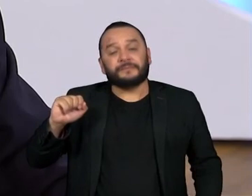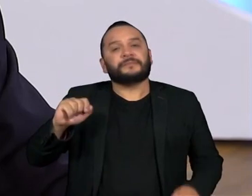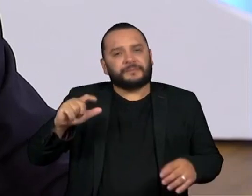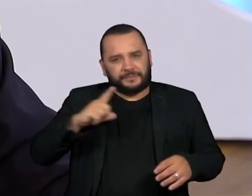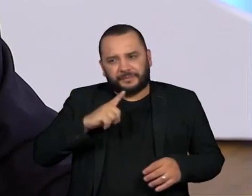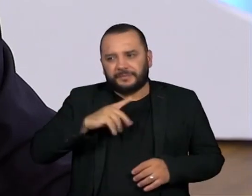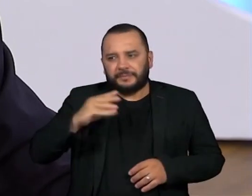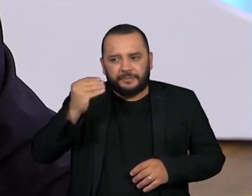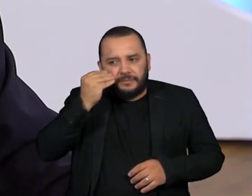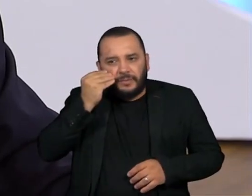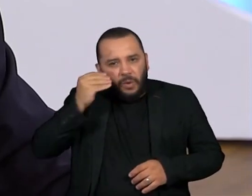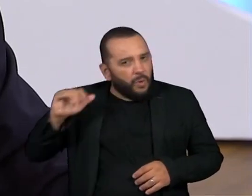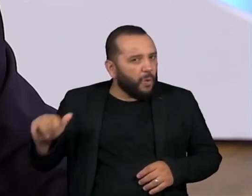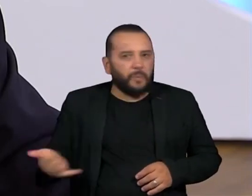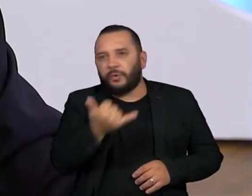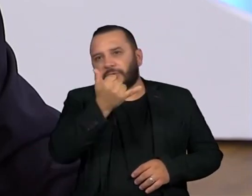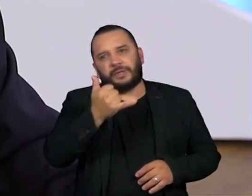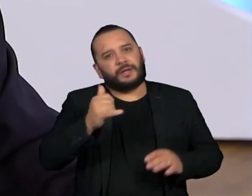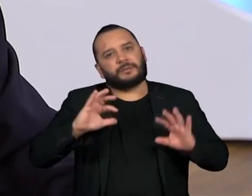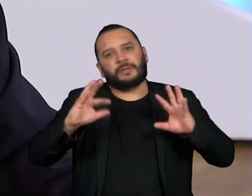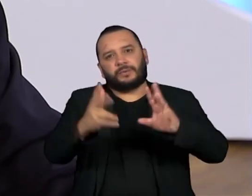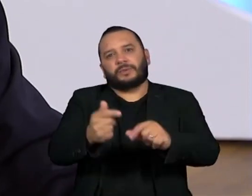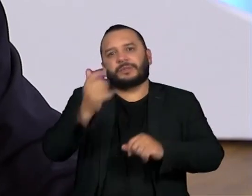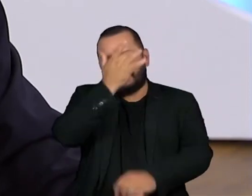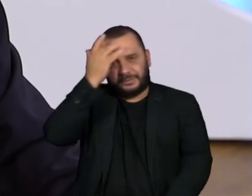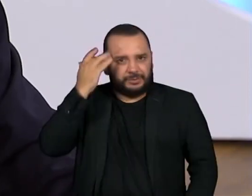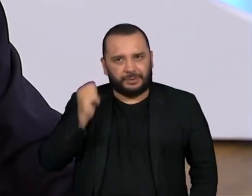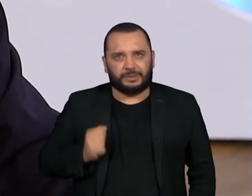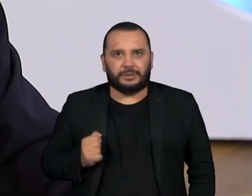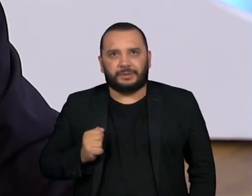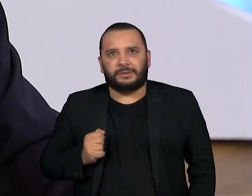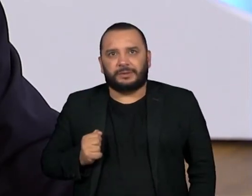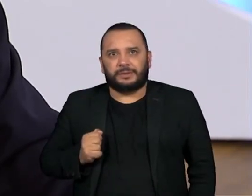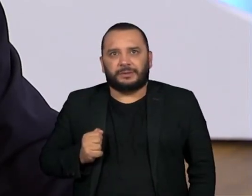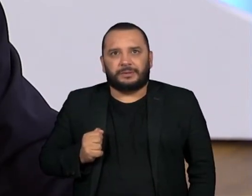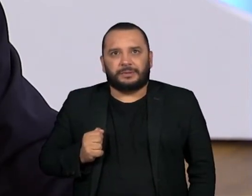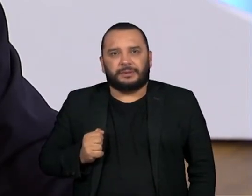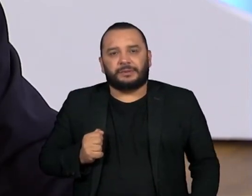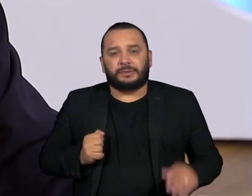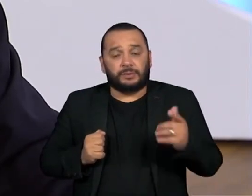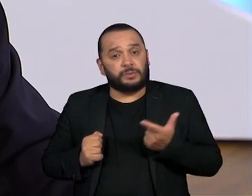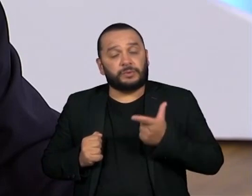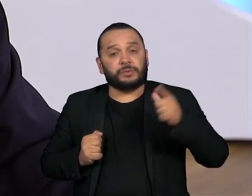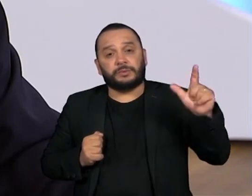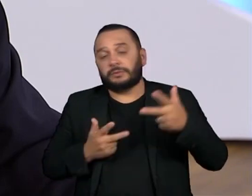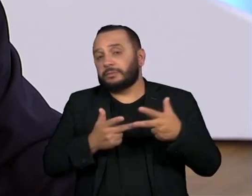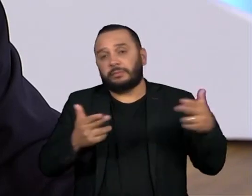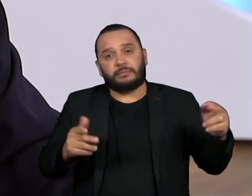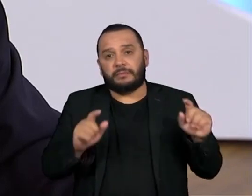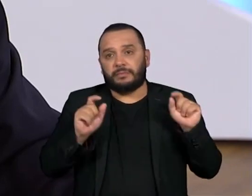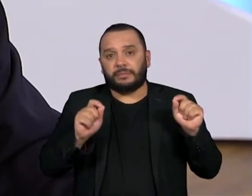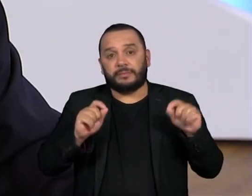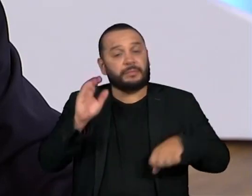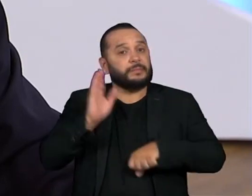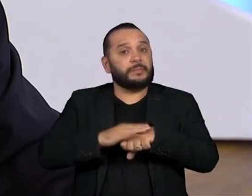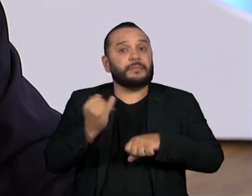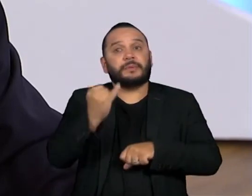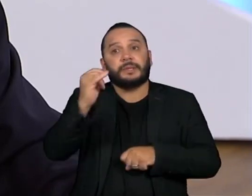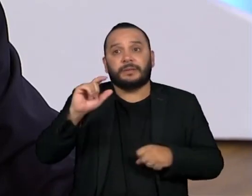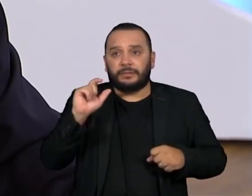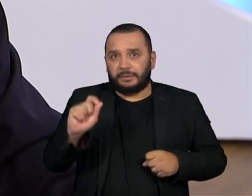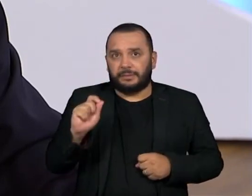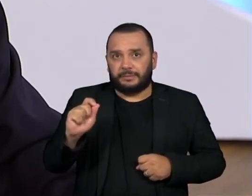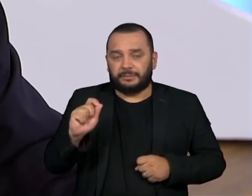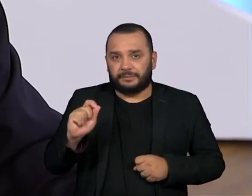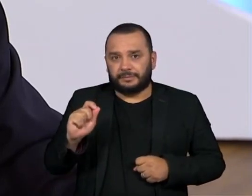oportunidades para todos os lados, né? A outra coisa e a mais essencial de todas: o